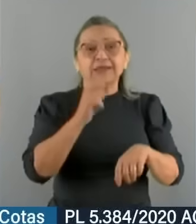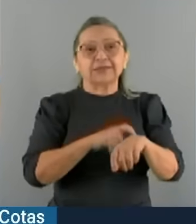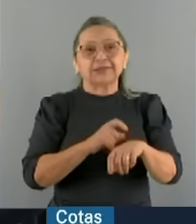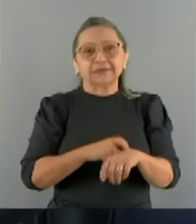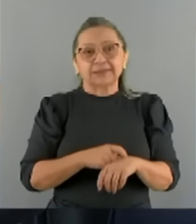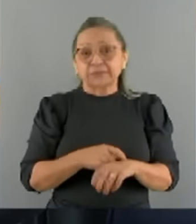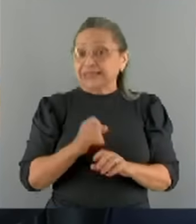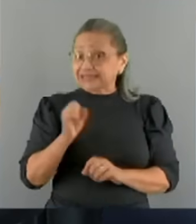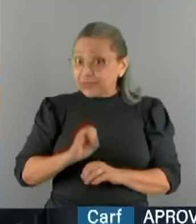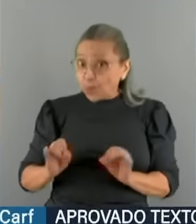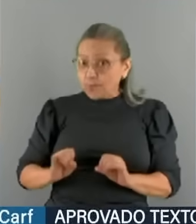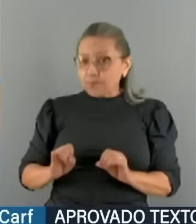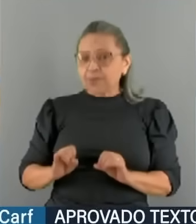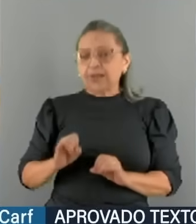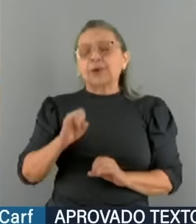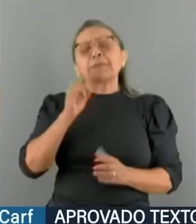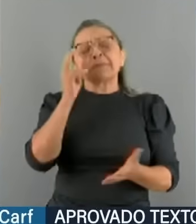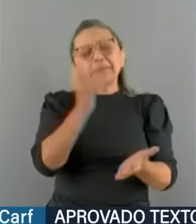Porque senão,